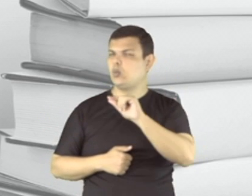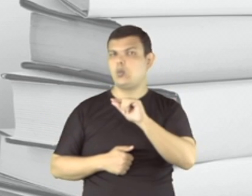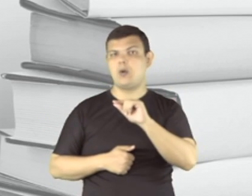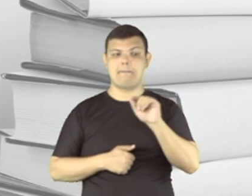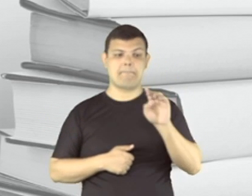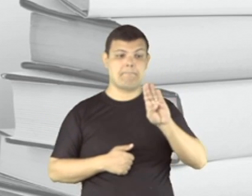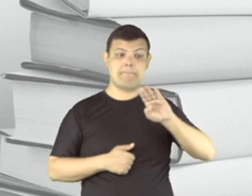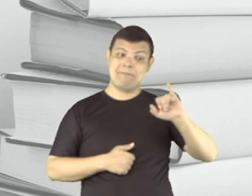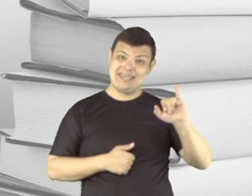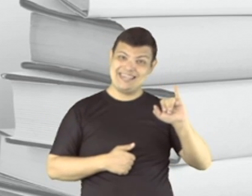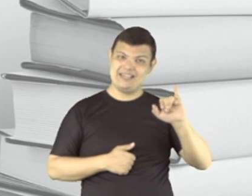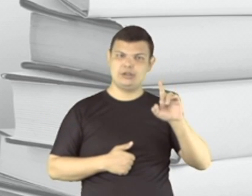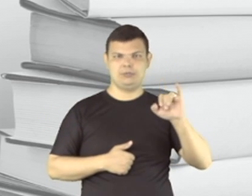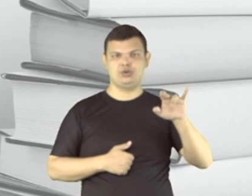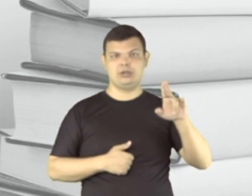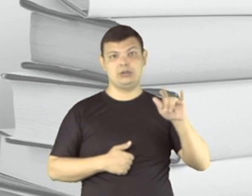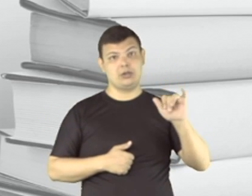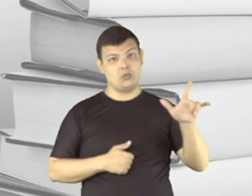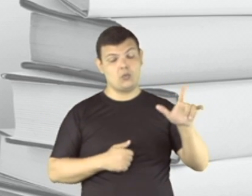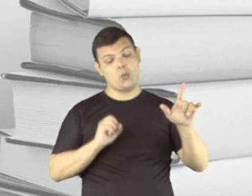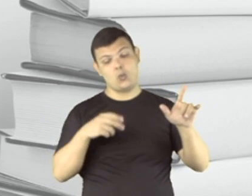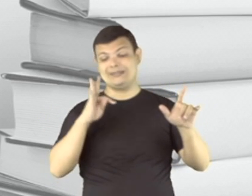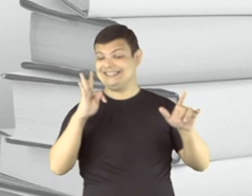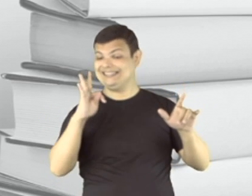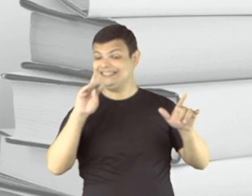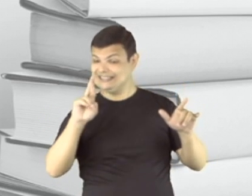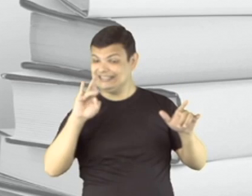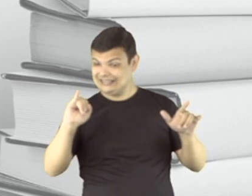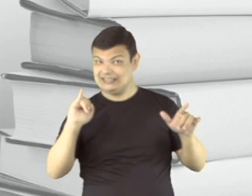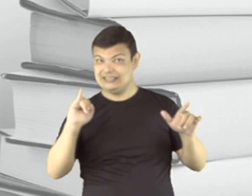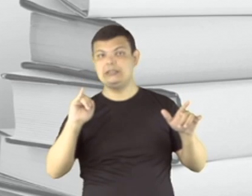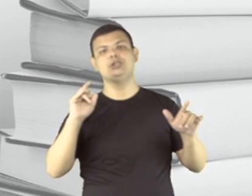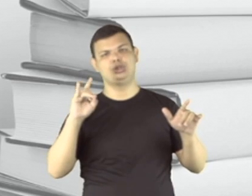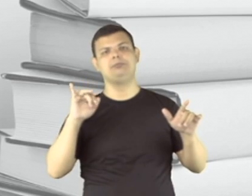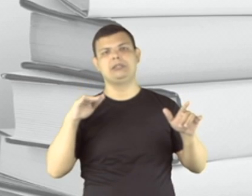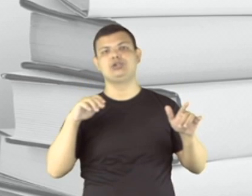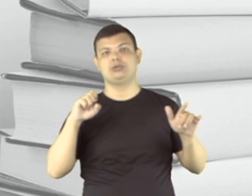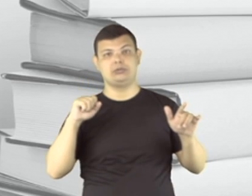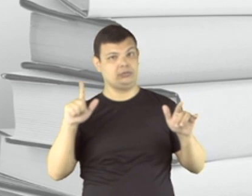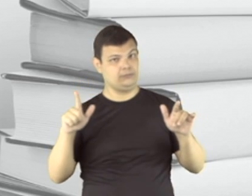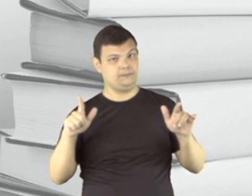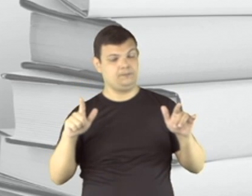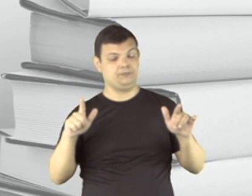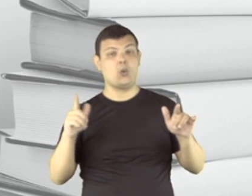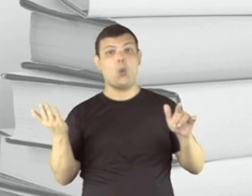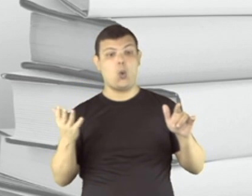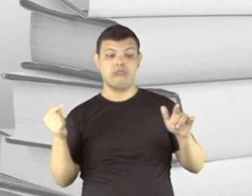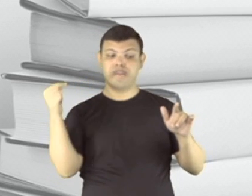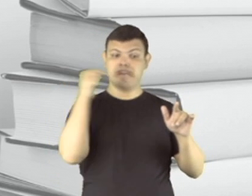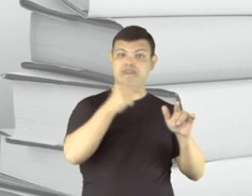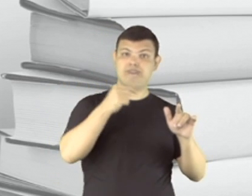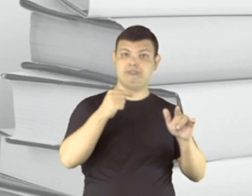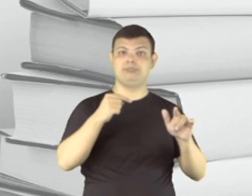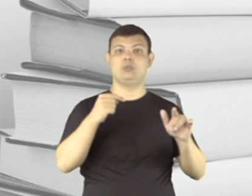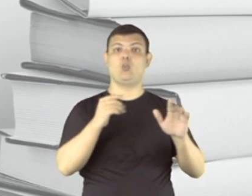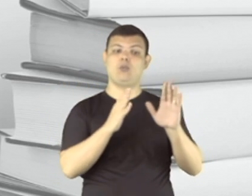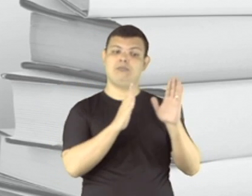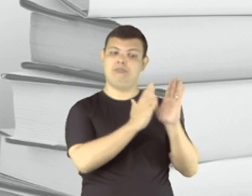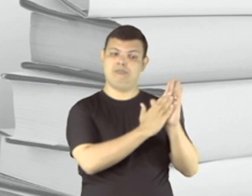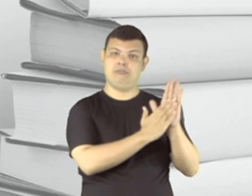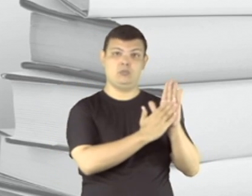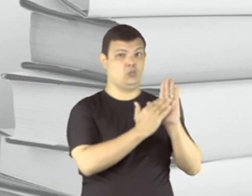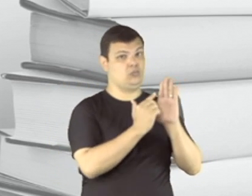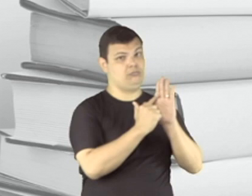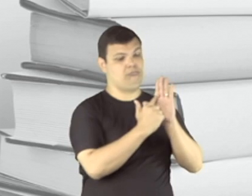figura bidimensional, o que é uma figura tridimensional. E aqui nós vamos trabalhar hoje com figuras planas, ou seja, aquelas